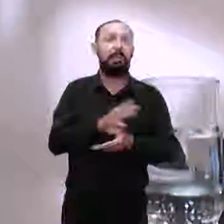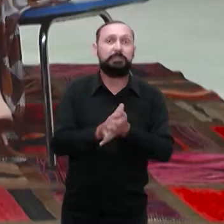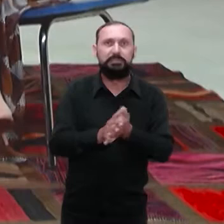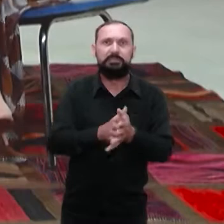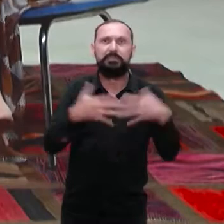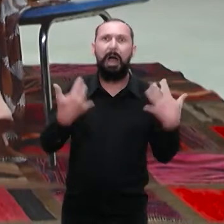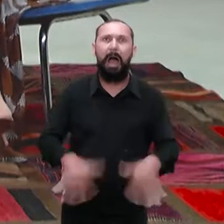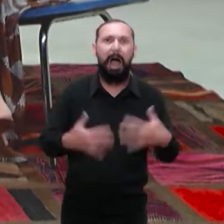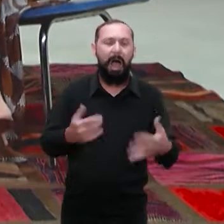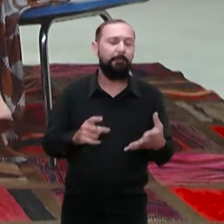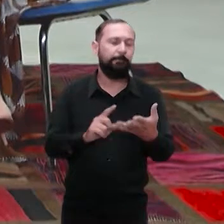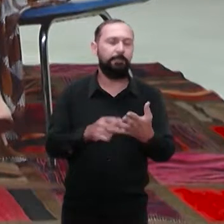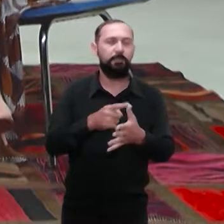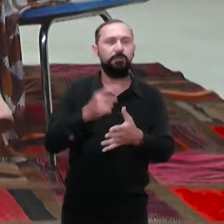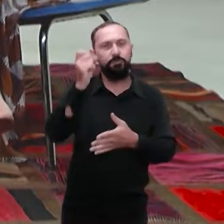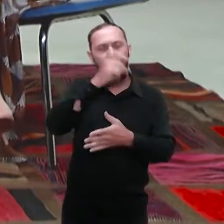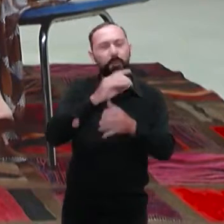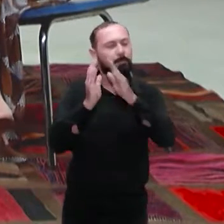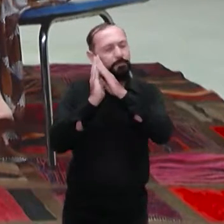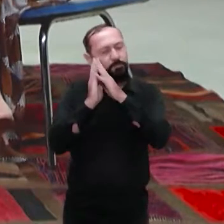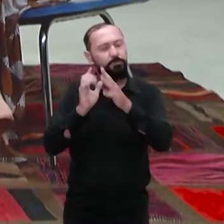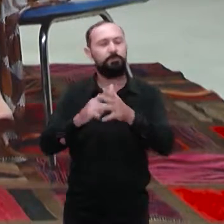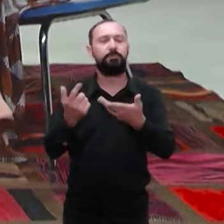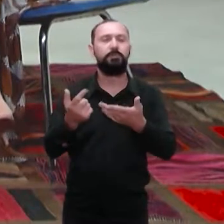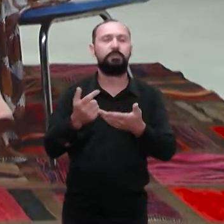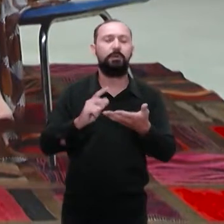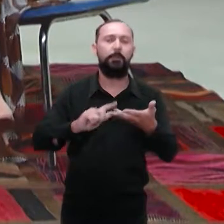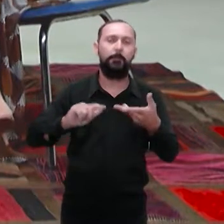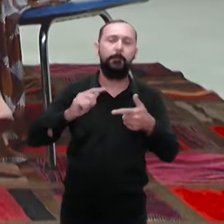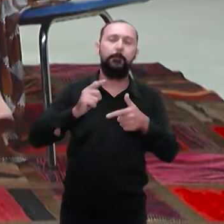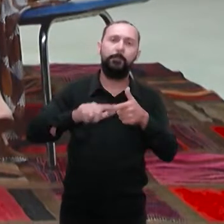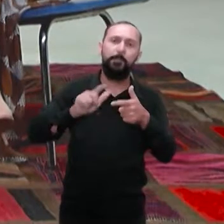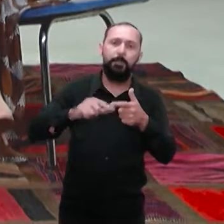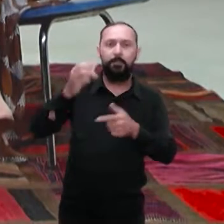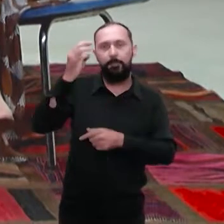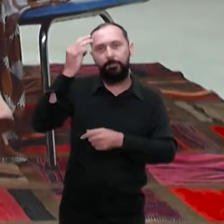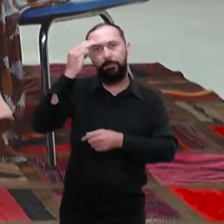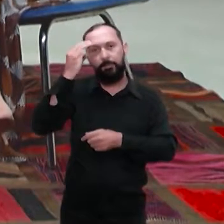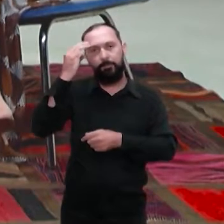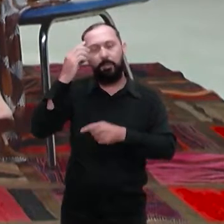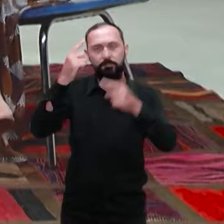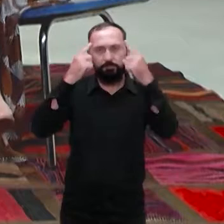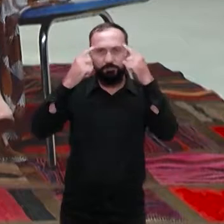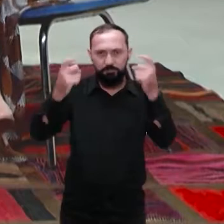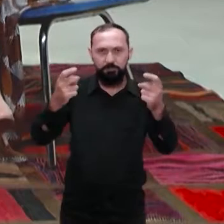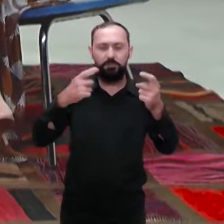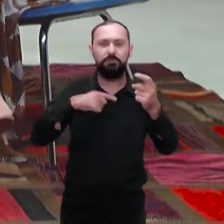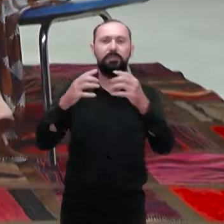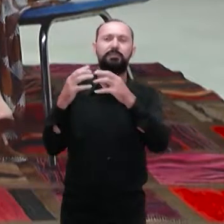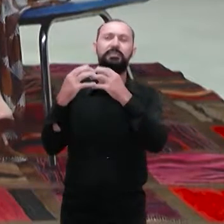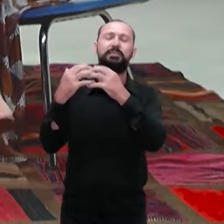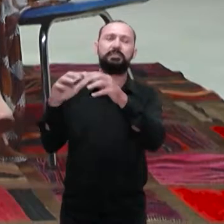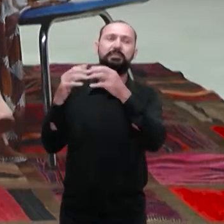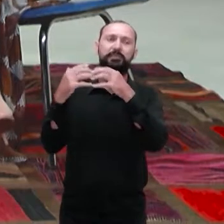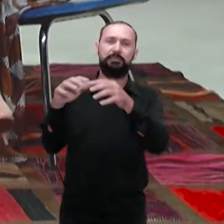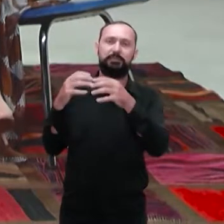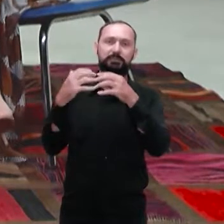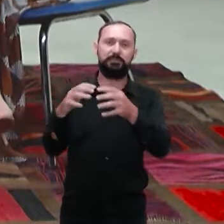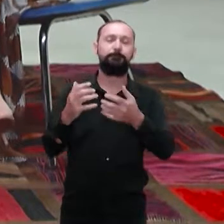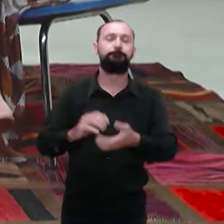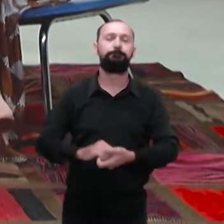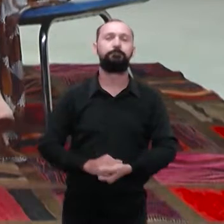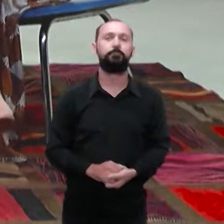síndrome do pânico, dificuldades de sono, insônias, problemas de memória, estresse,